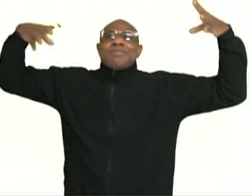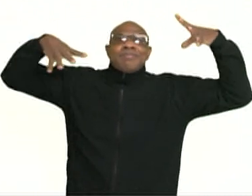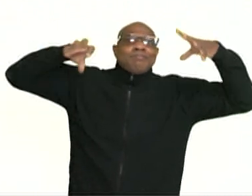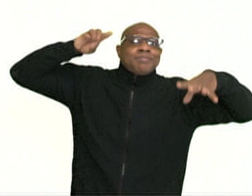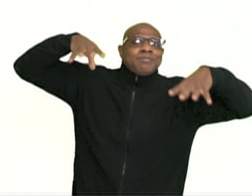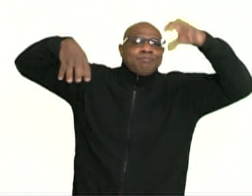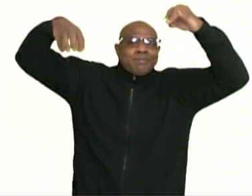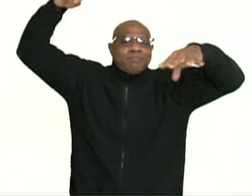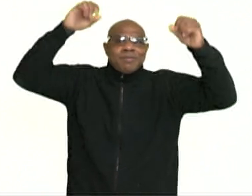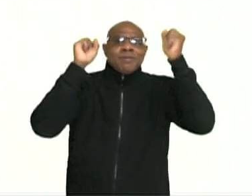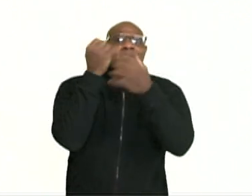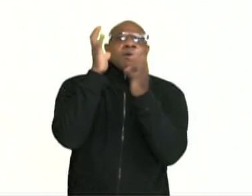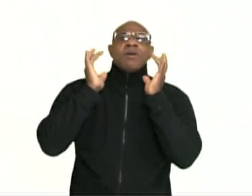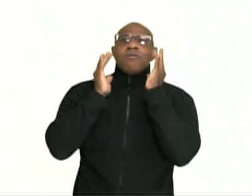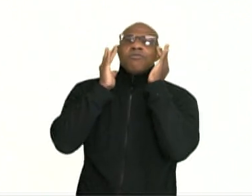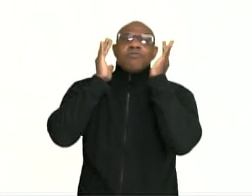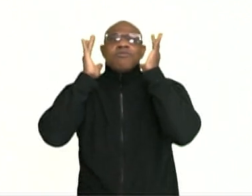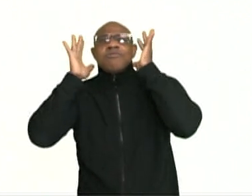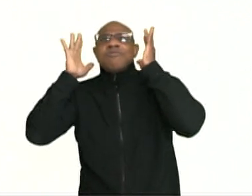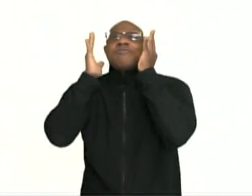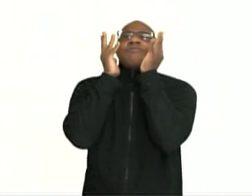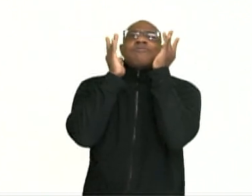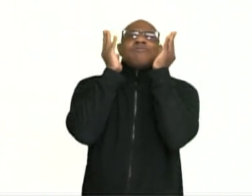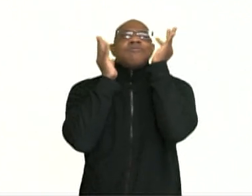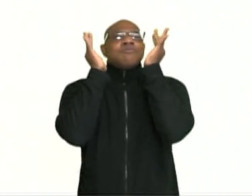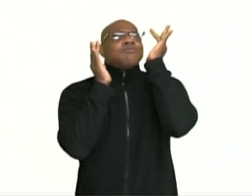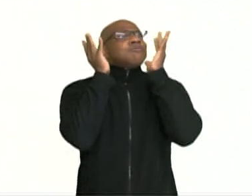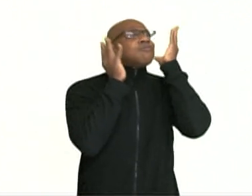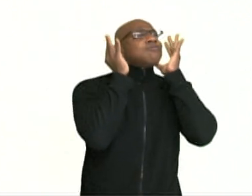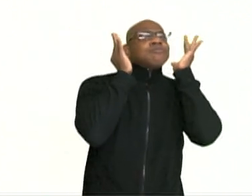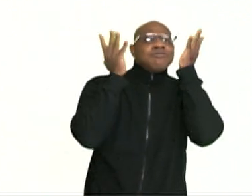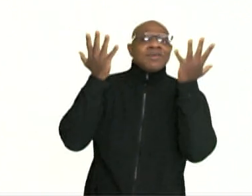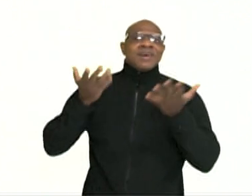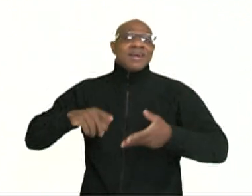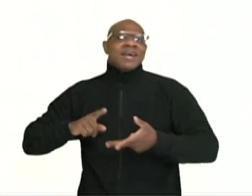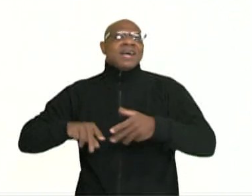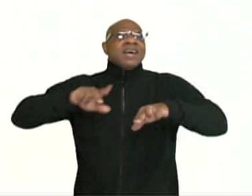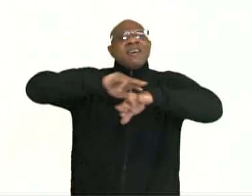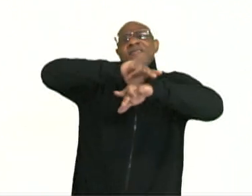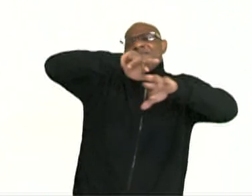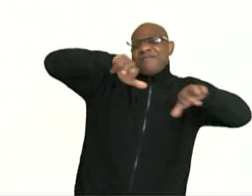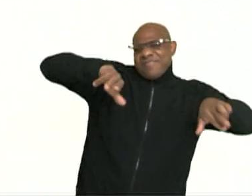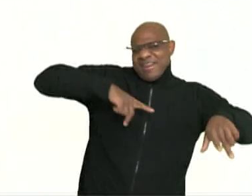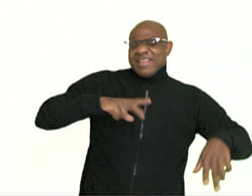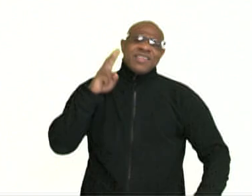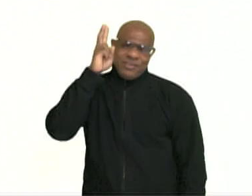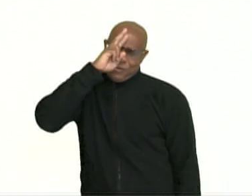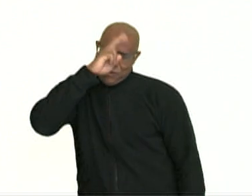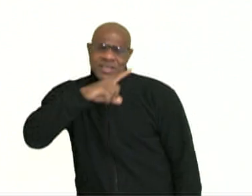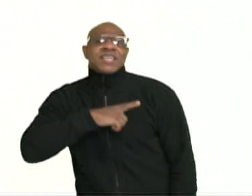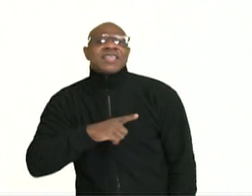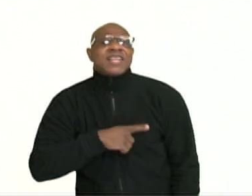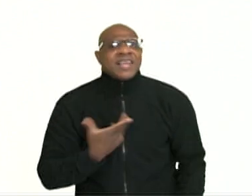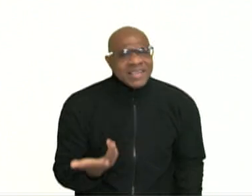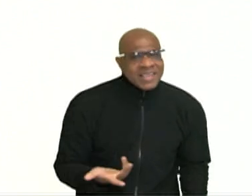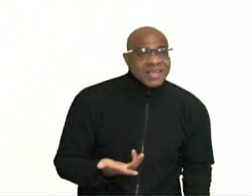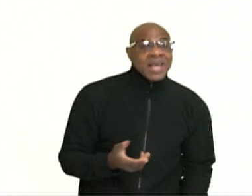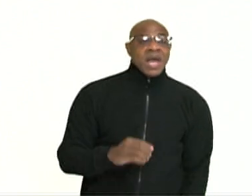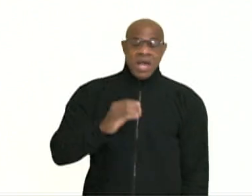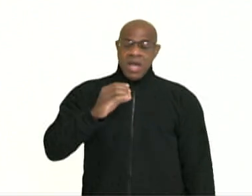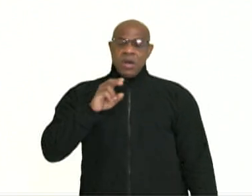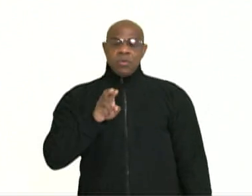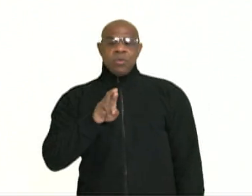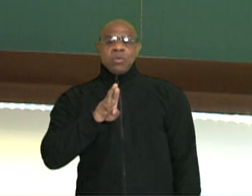floresta, a mata ali dos caçadores. Então, vai ter várias histórias brincando com esse nosso imaginário. O Curupira,